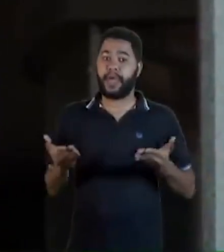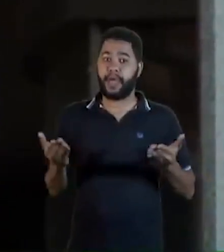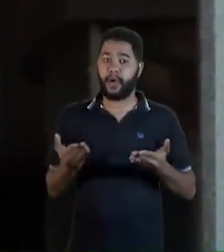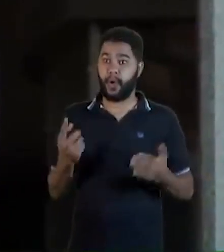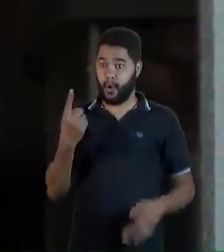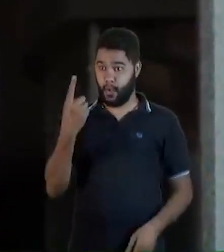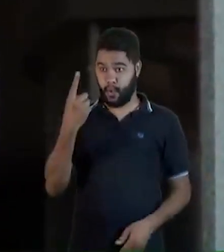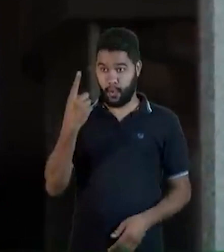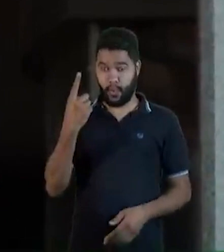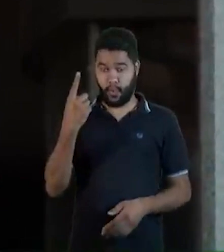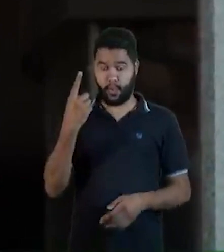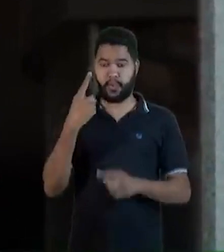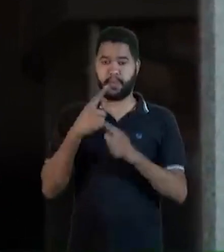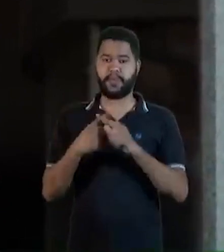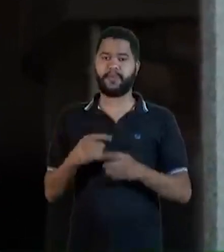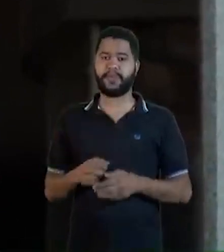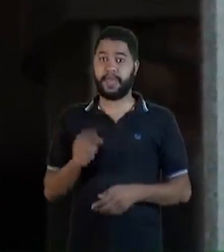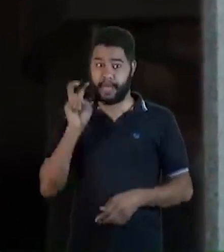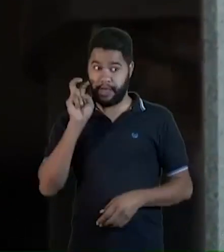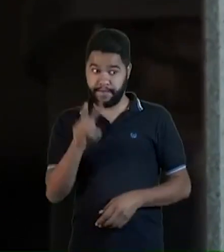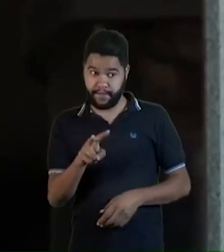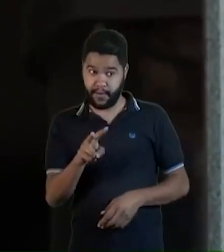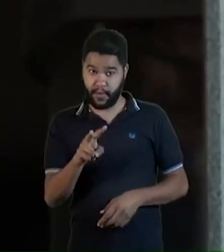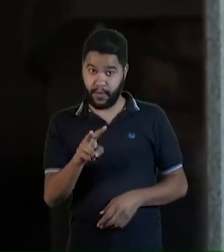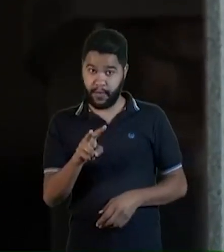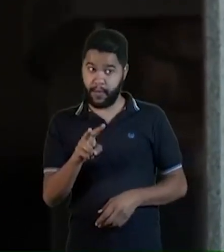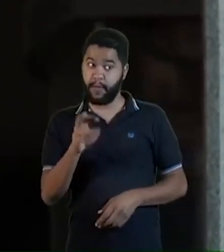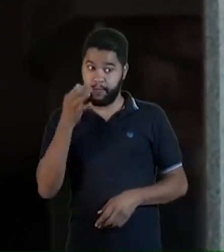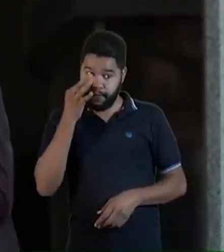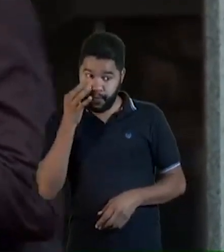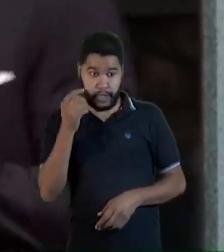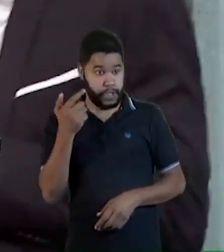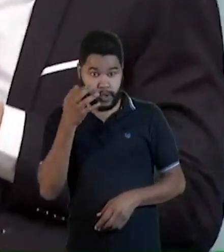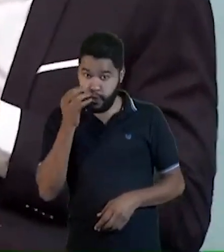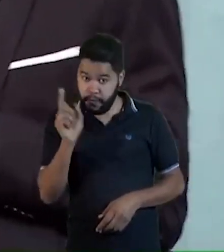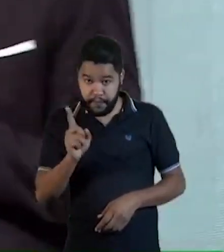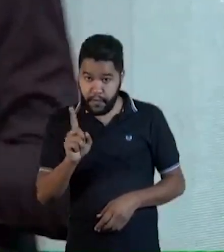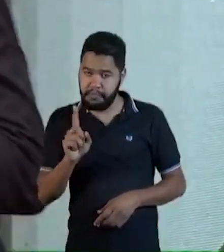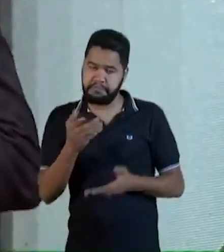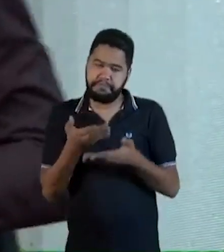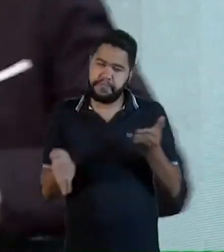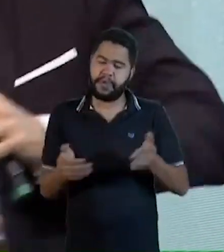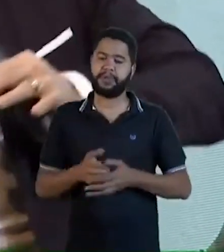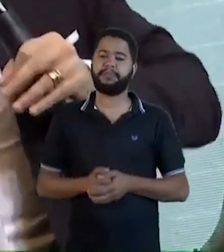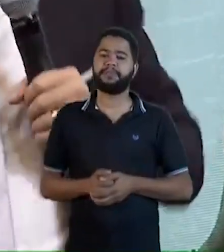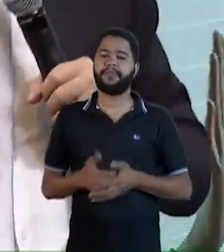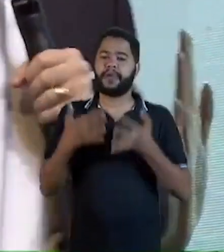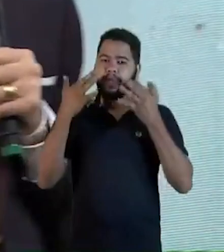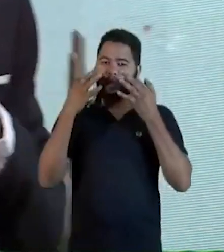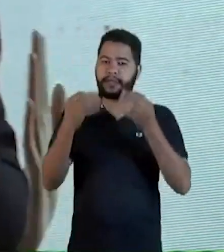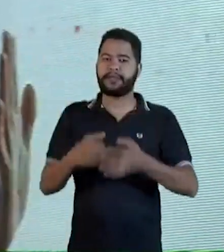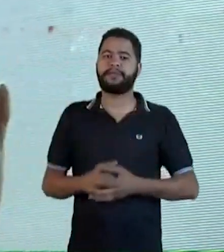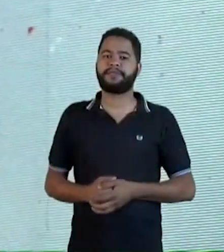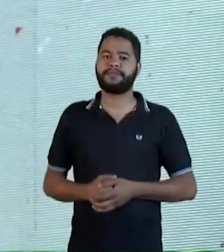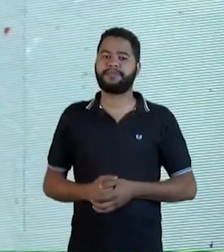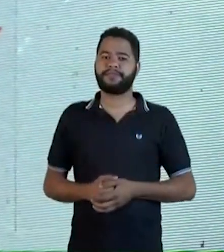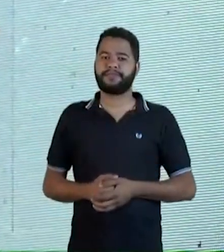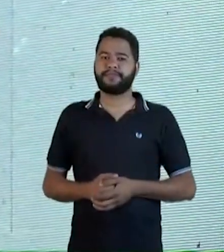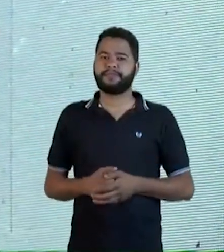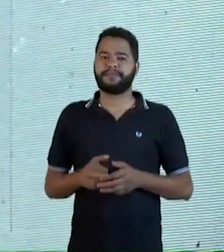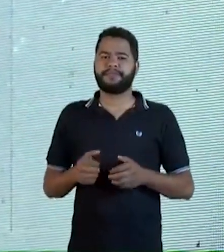negócio que eu fazer só uma vez quem viu viu quem não viu não vai ver de novo presta muita atenção ele fez sim